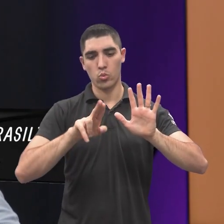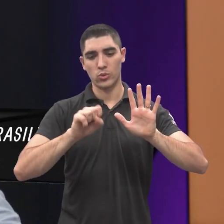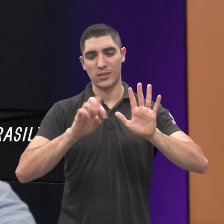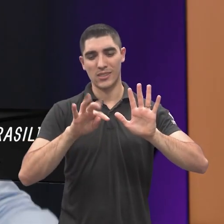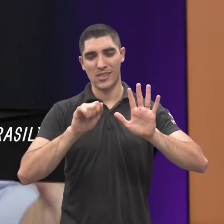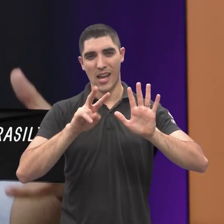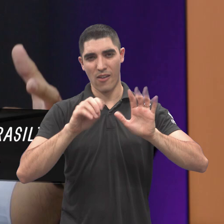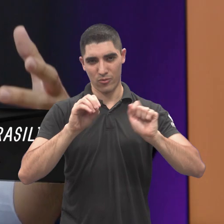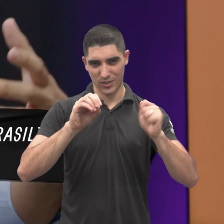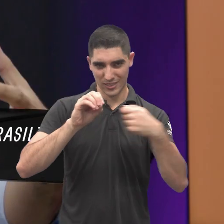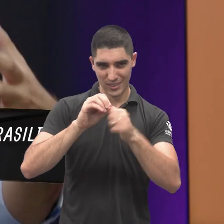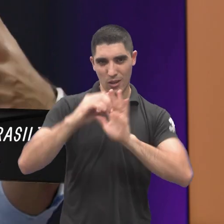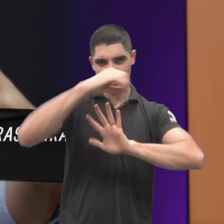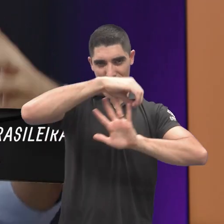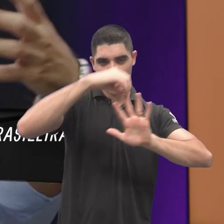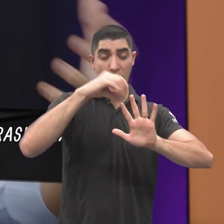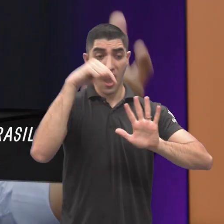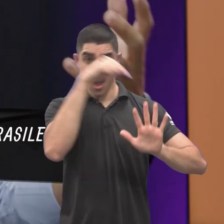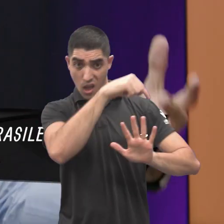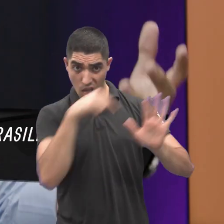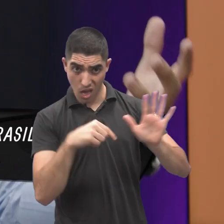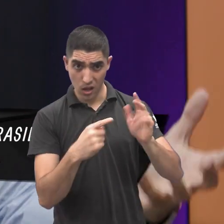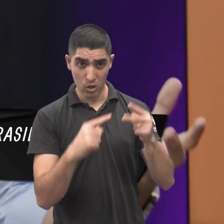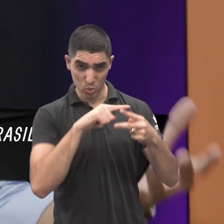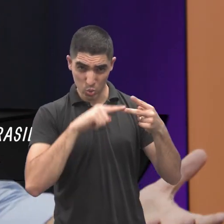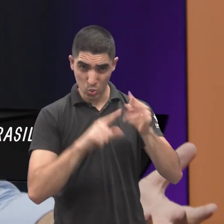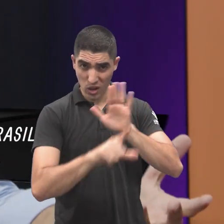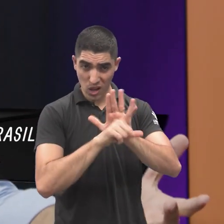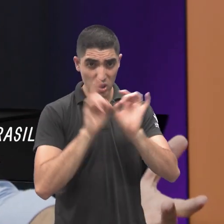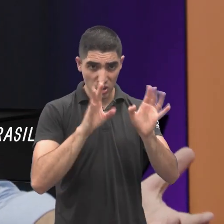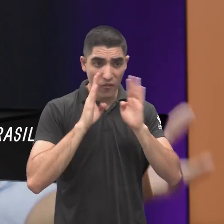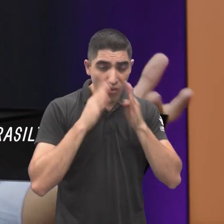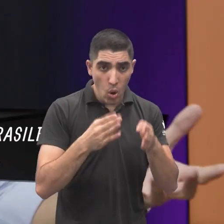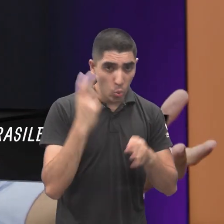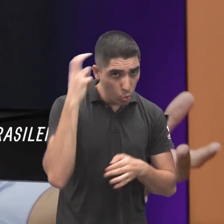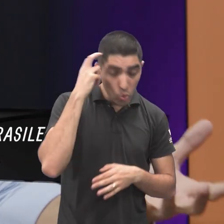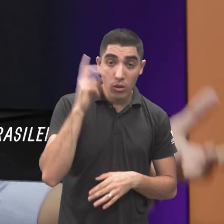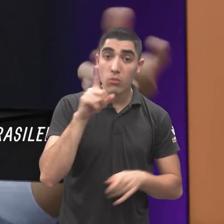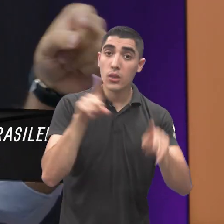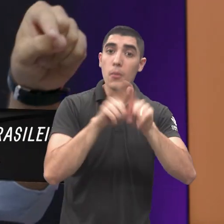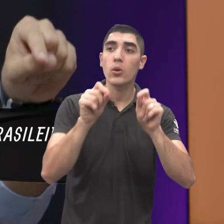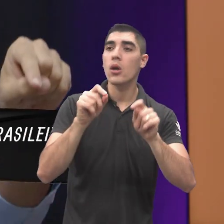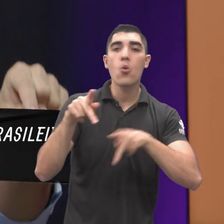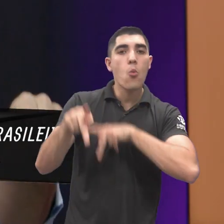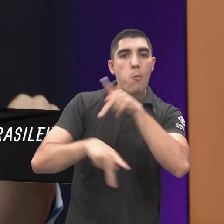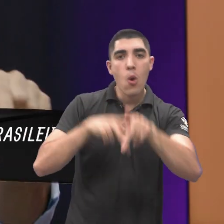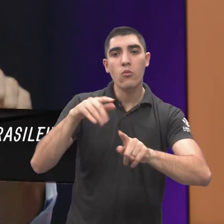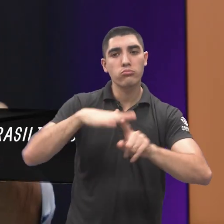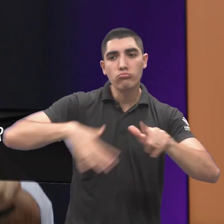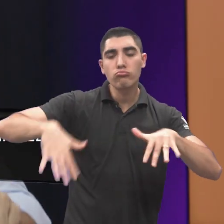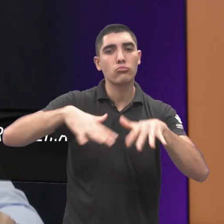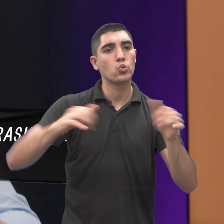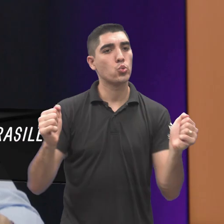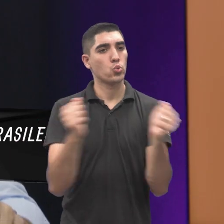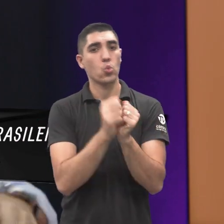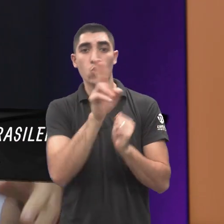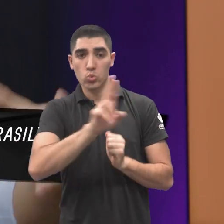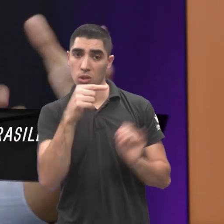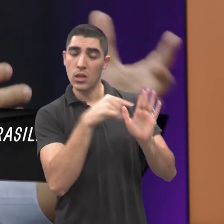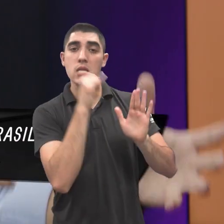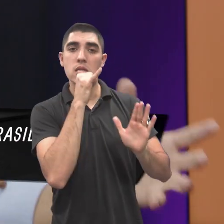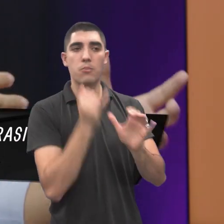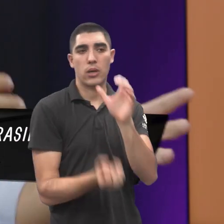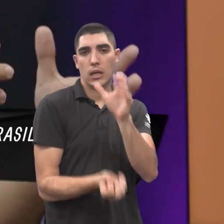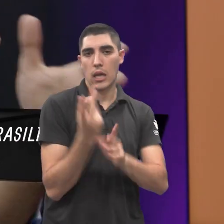voltadas para a cultura, mas elas também têm um apelo muito forte na participação popular. Tanto é que para a construção dos projetos